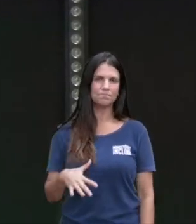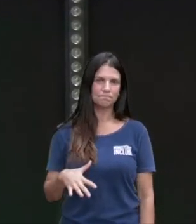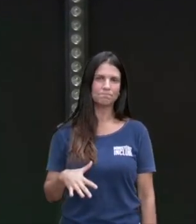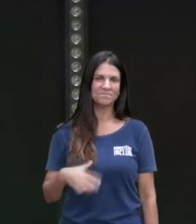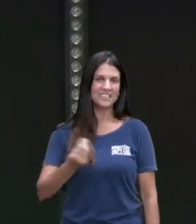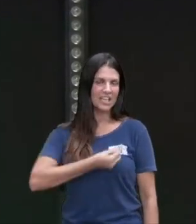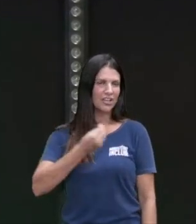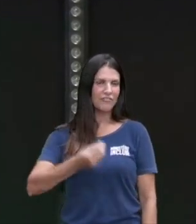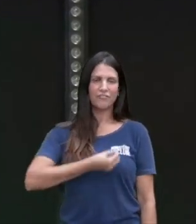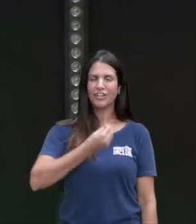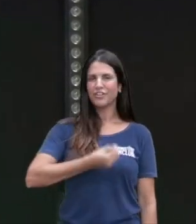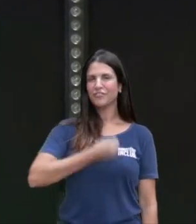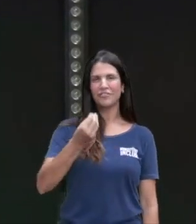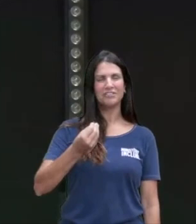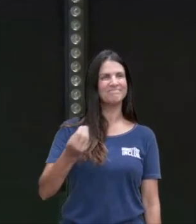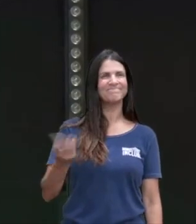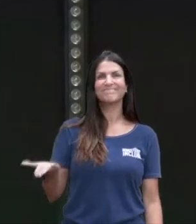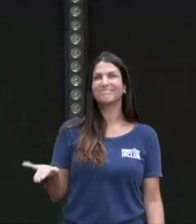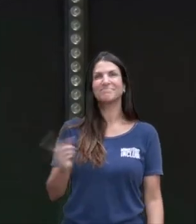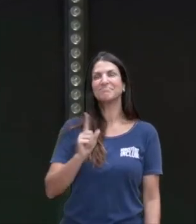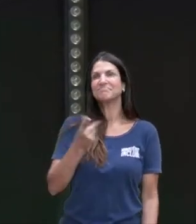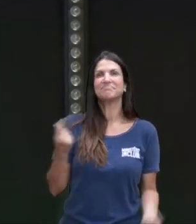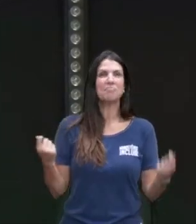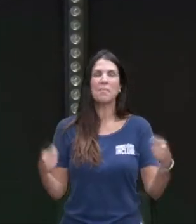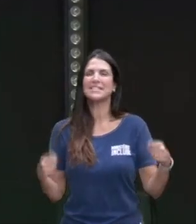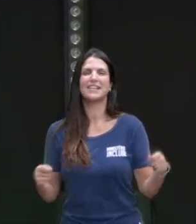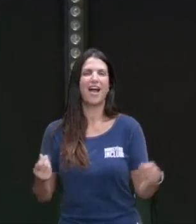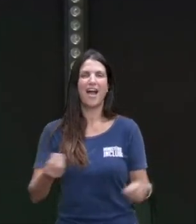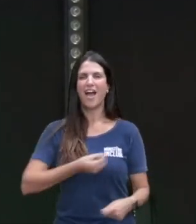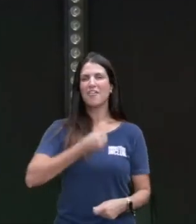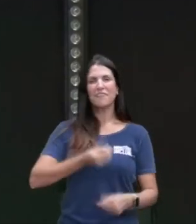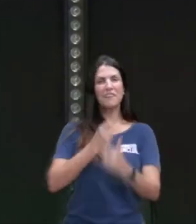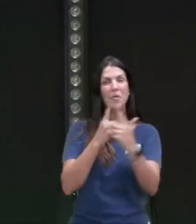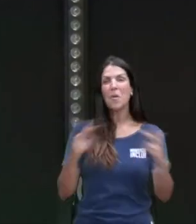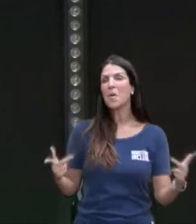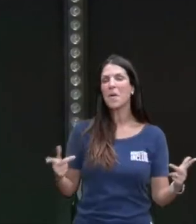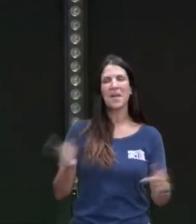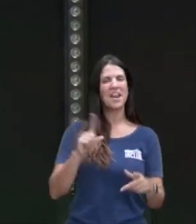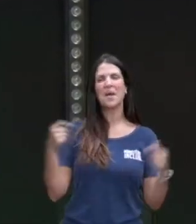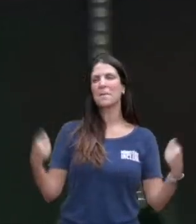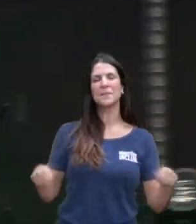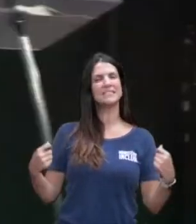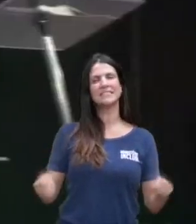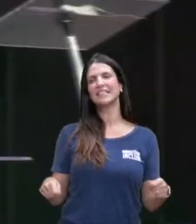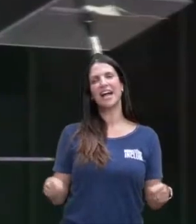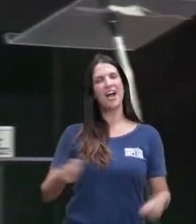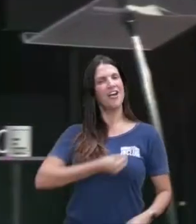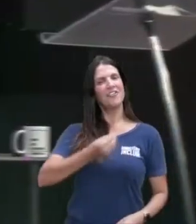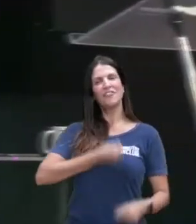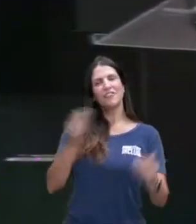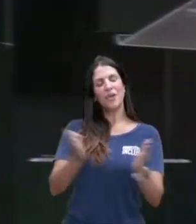quem vive uma vida que não precisava viver Vivi situações que não precisava viver Vivi uma